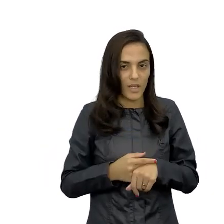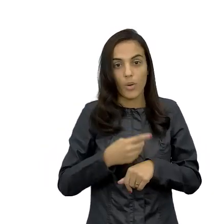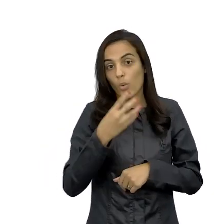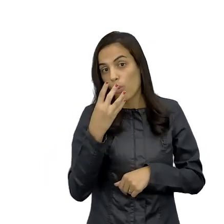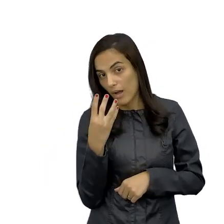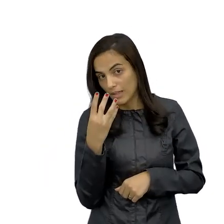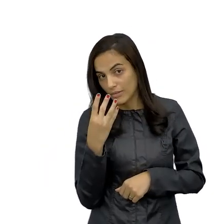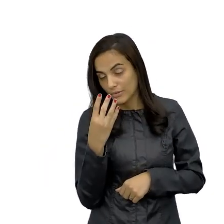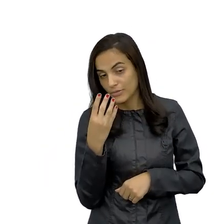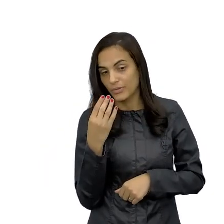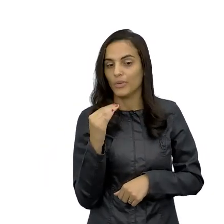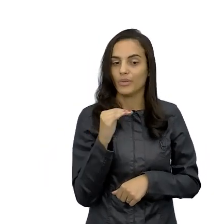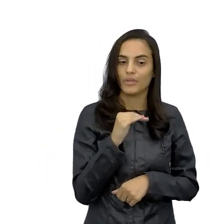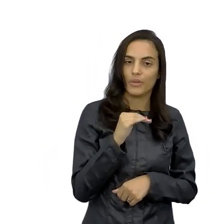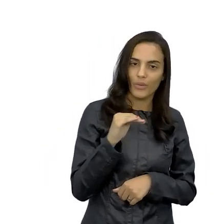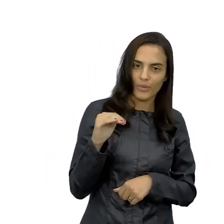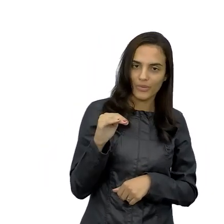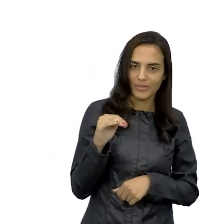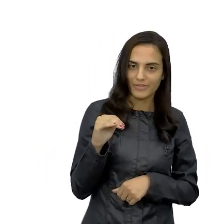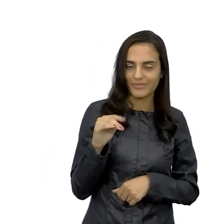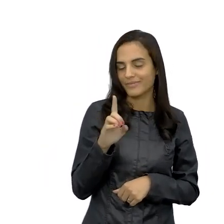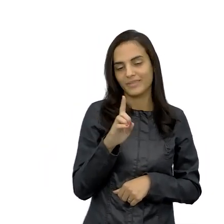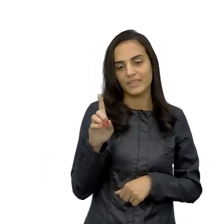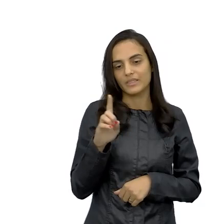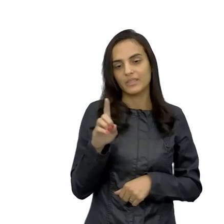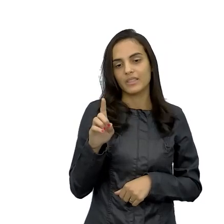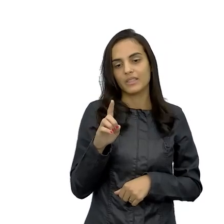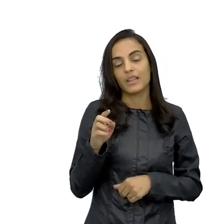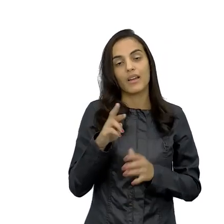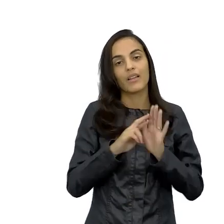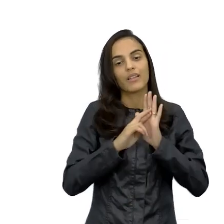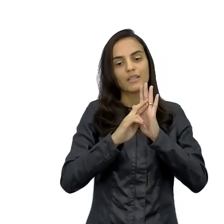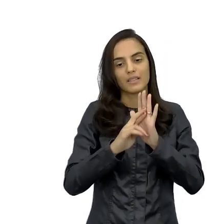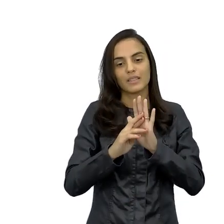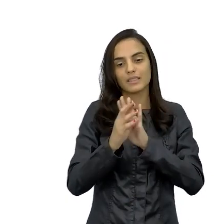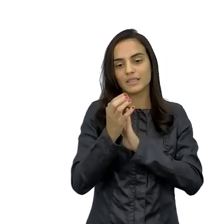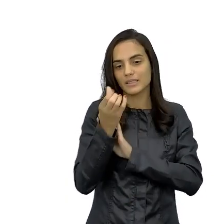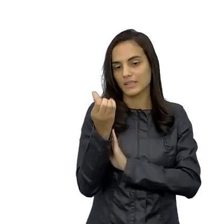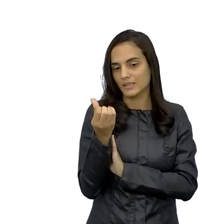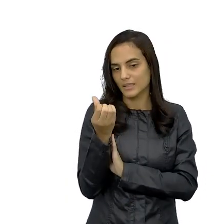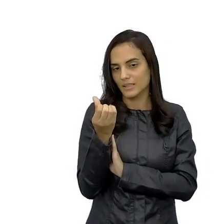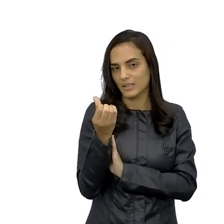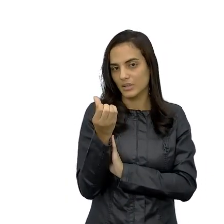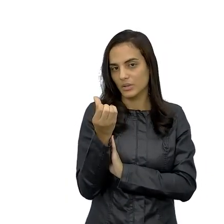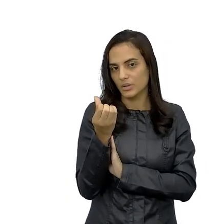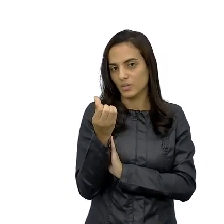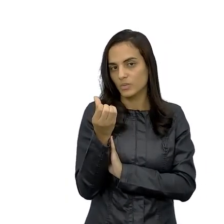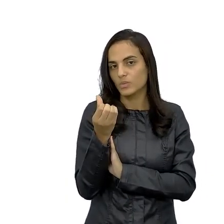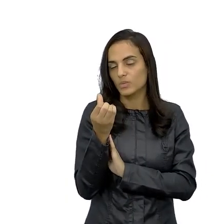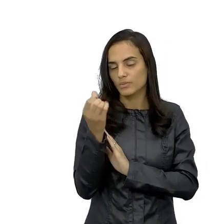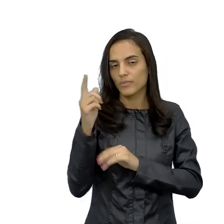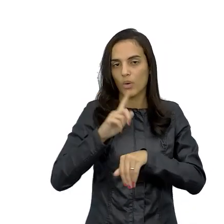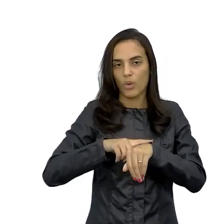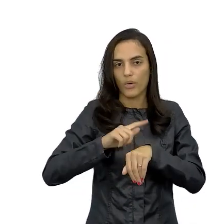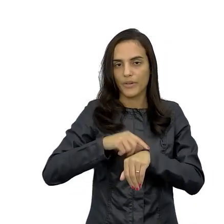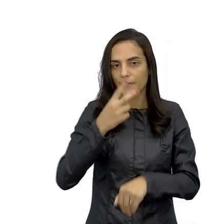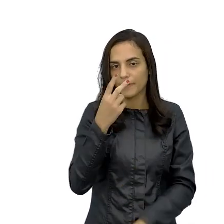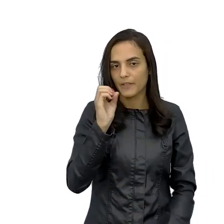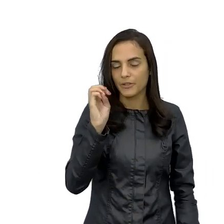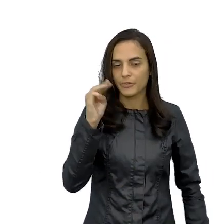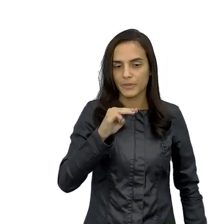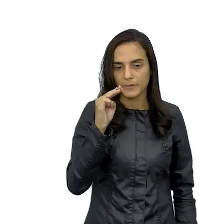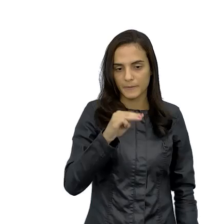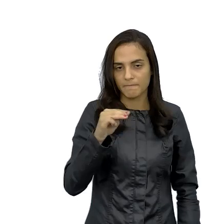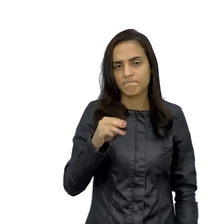horas e 30 minutos, mas ele está relacionado a 6 horas e 20 minutos. Então, estes elementos